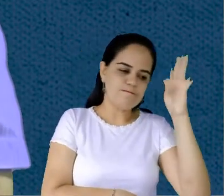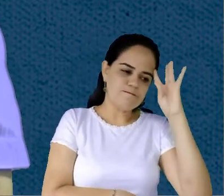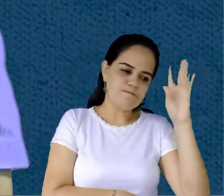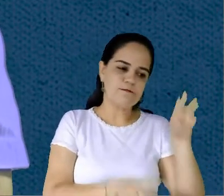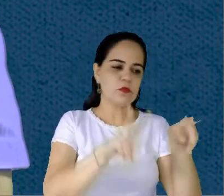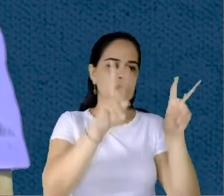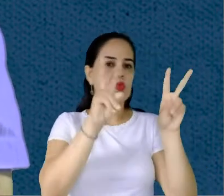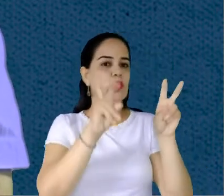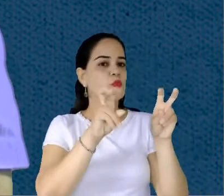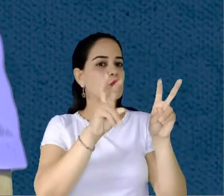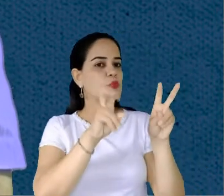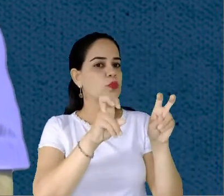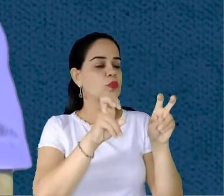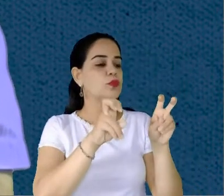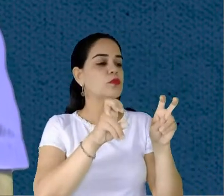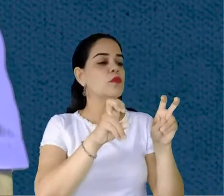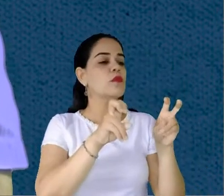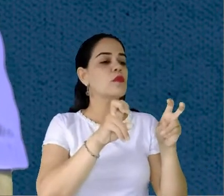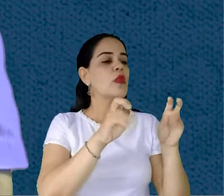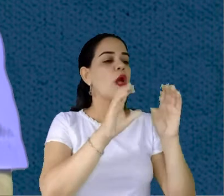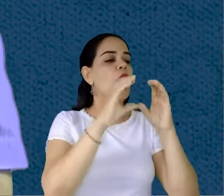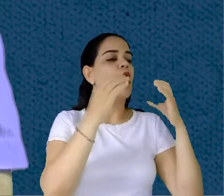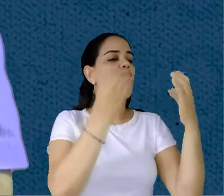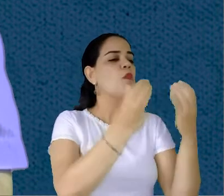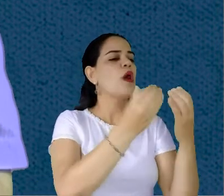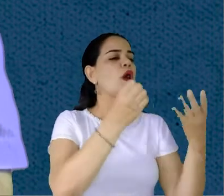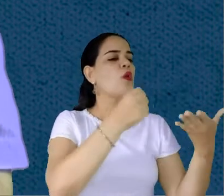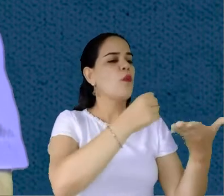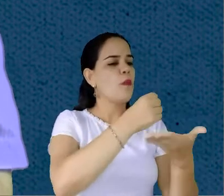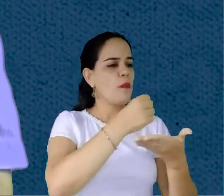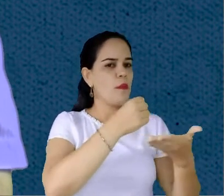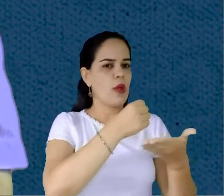Jerusalém, tá? Na qual se encontravam